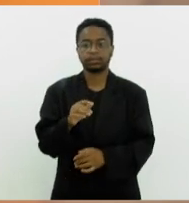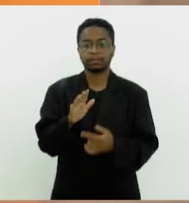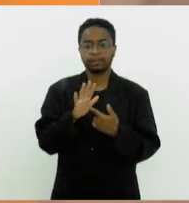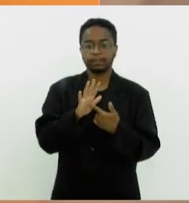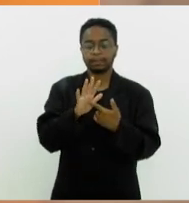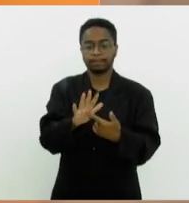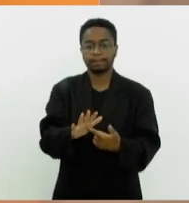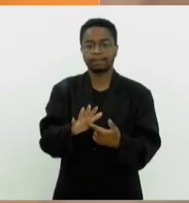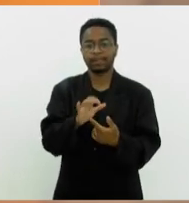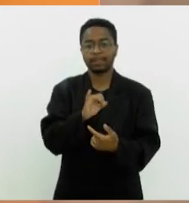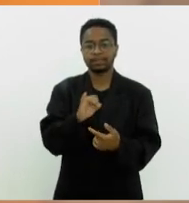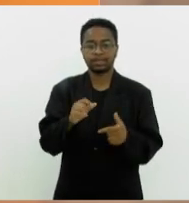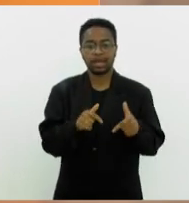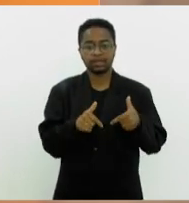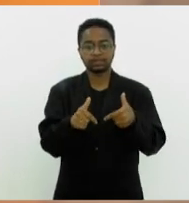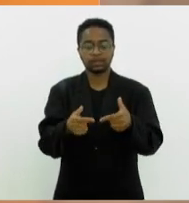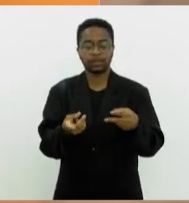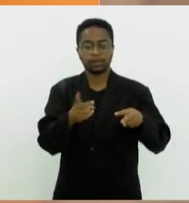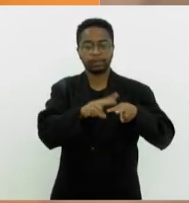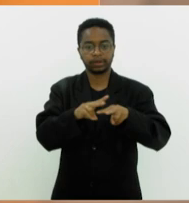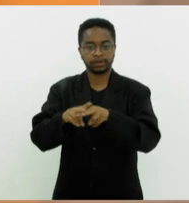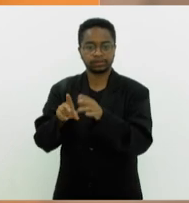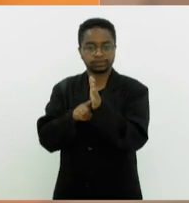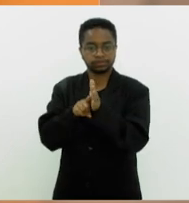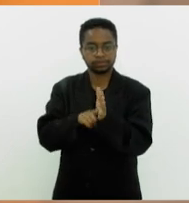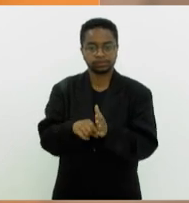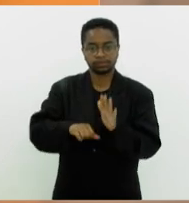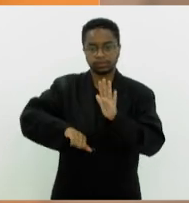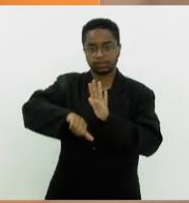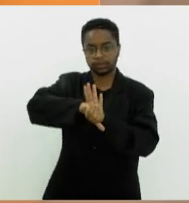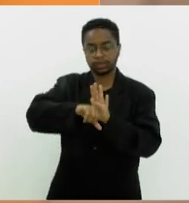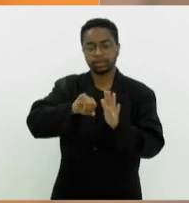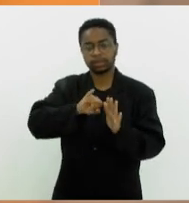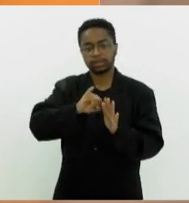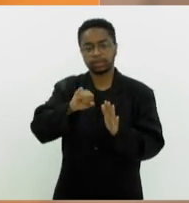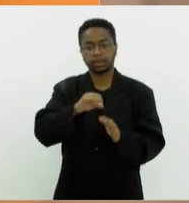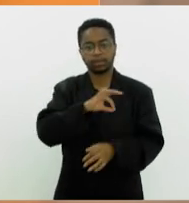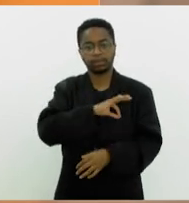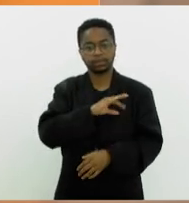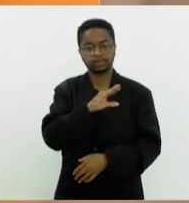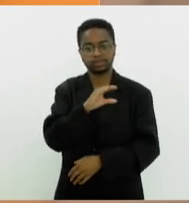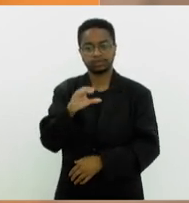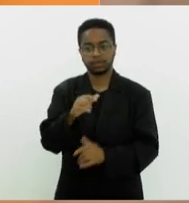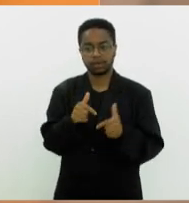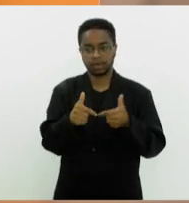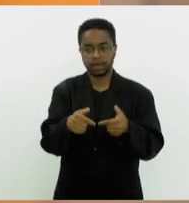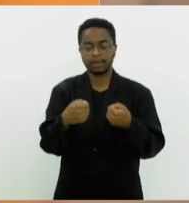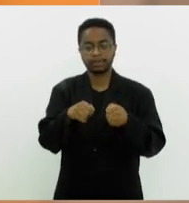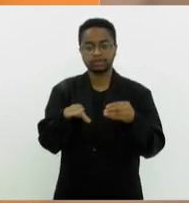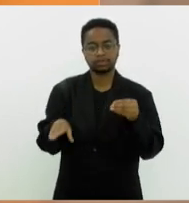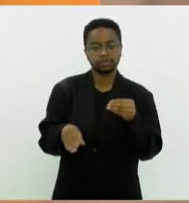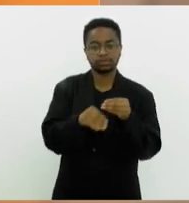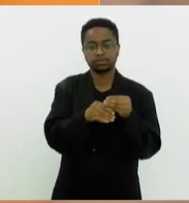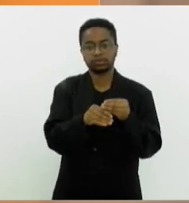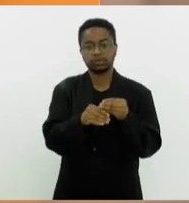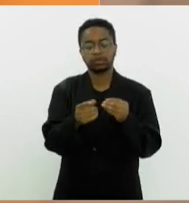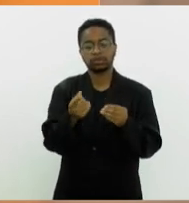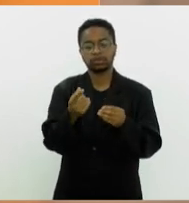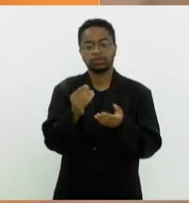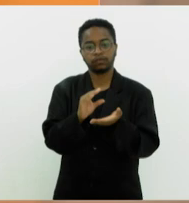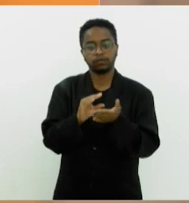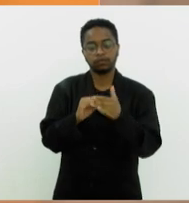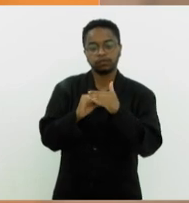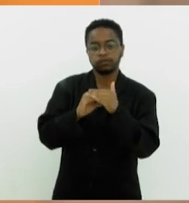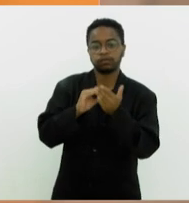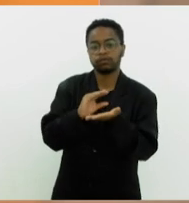ativos apreendidos em investigações criminais que forem conduzidas pela Polícia Civil sejam incorporados ao Fundo Estadual da